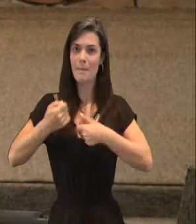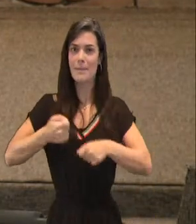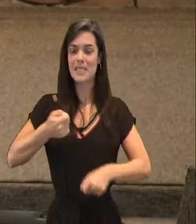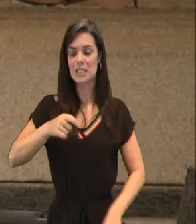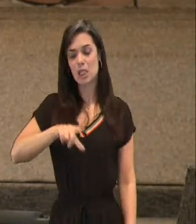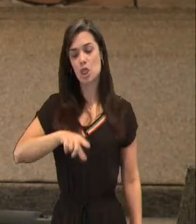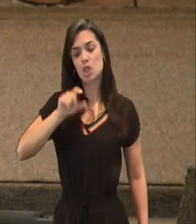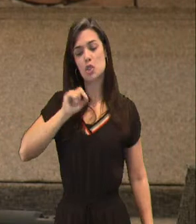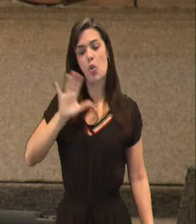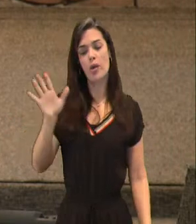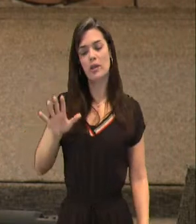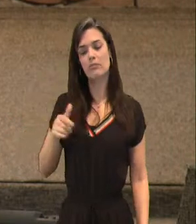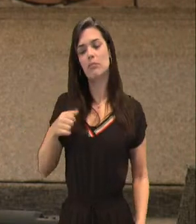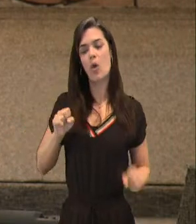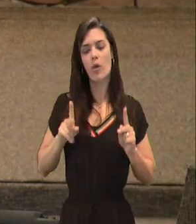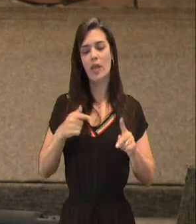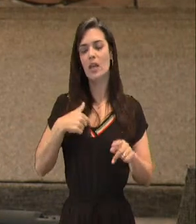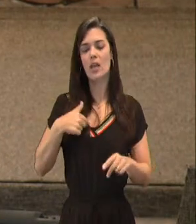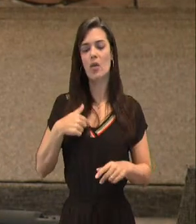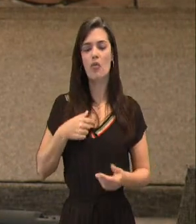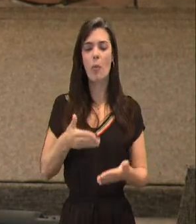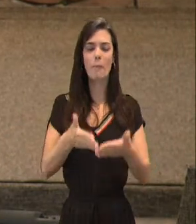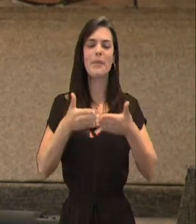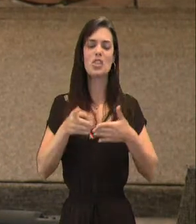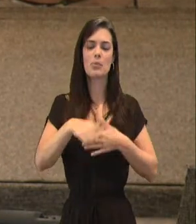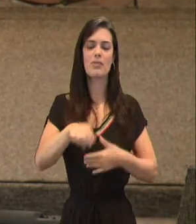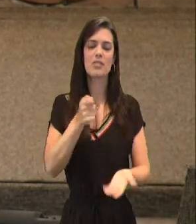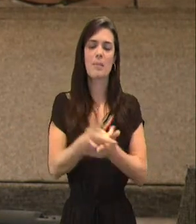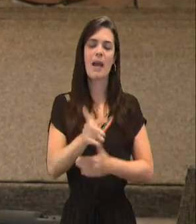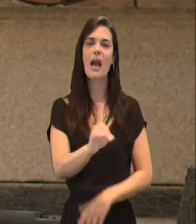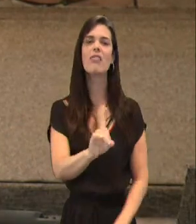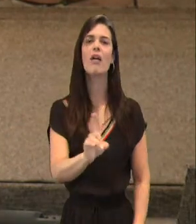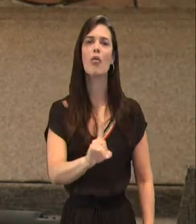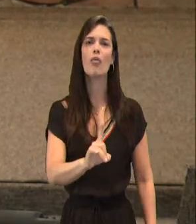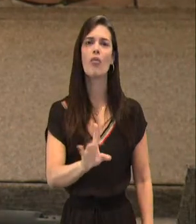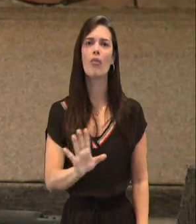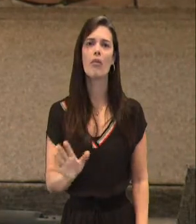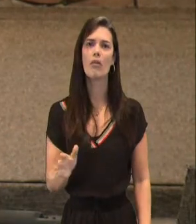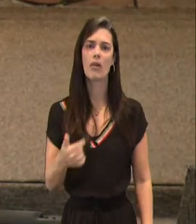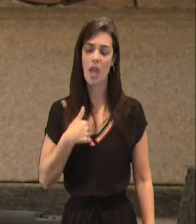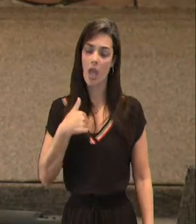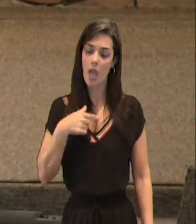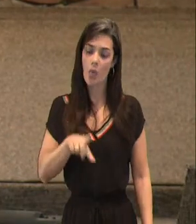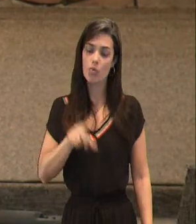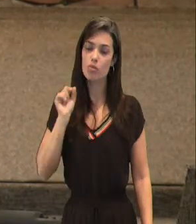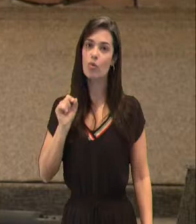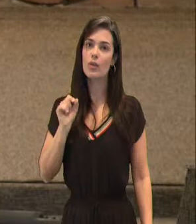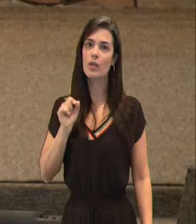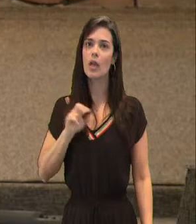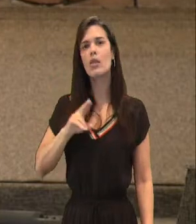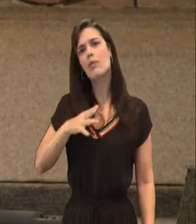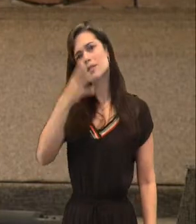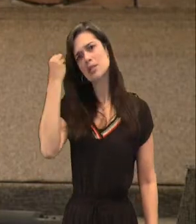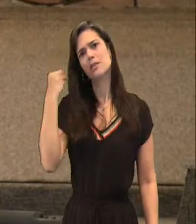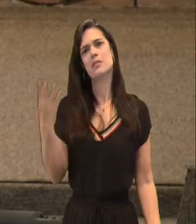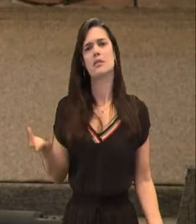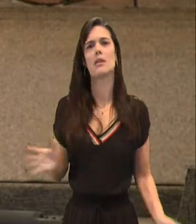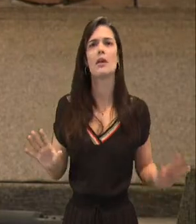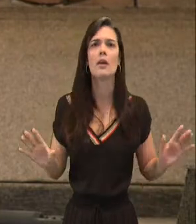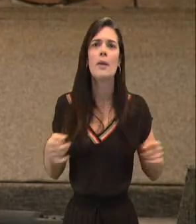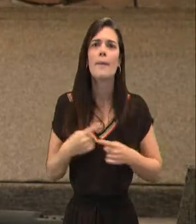Esse é o ensino de Jesus nesse momento. Quando pedimos o perdão, a liberação,